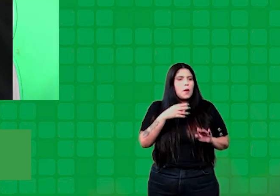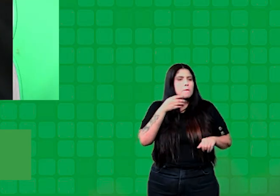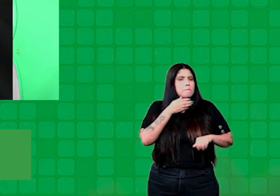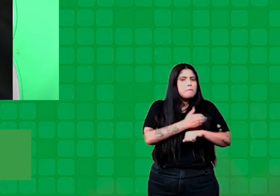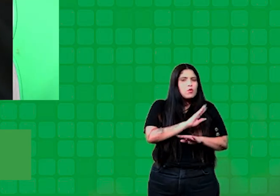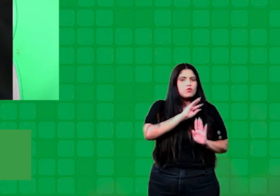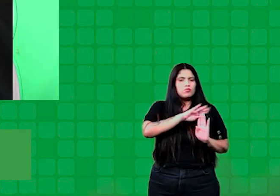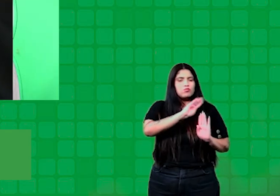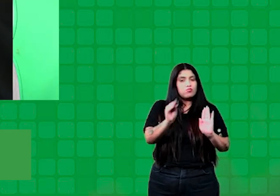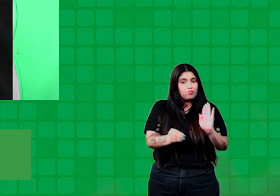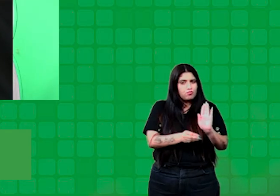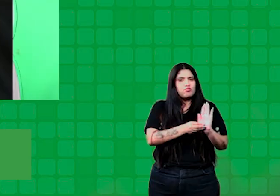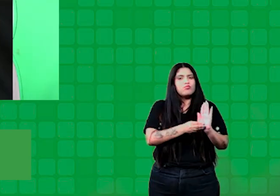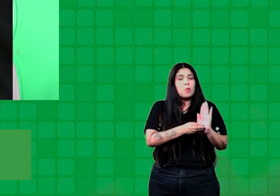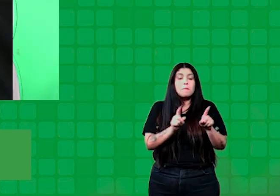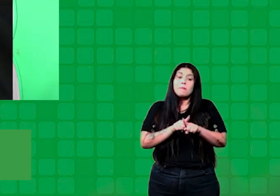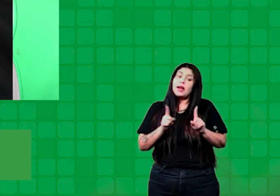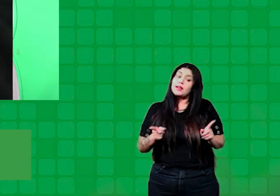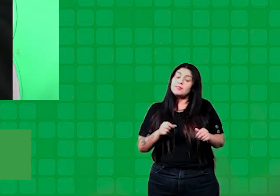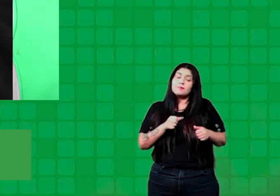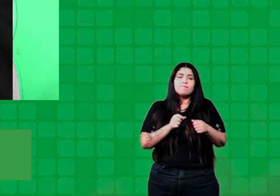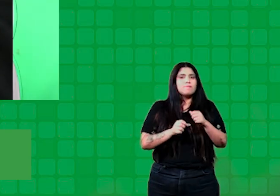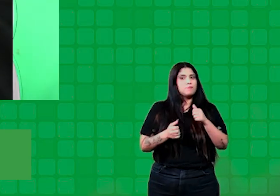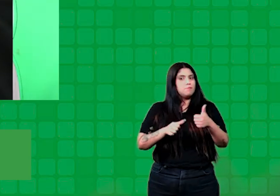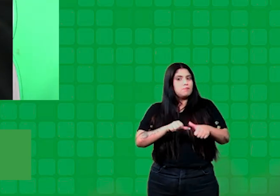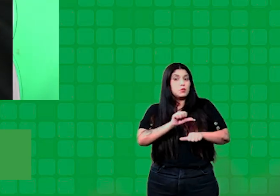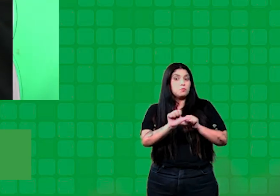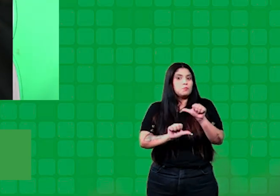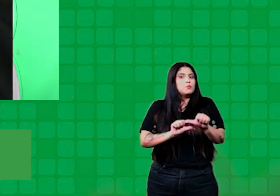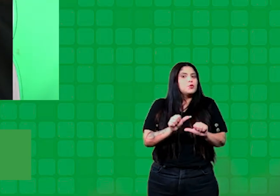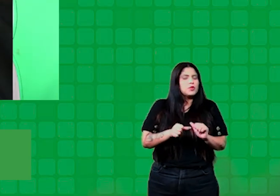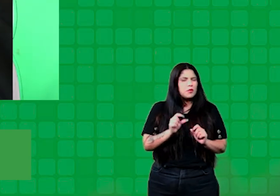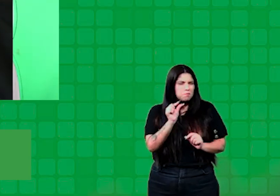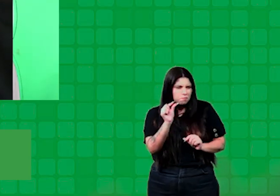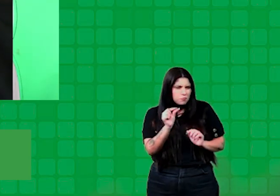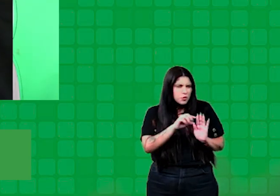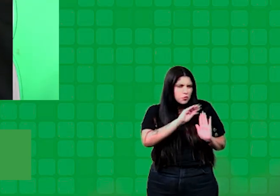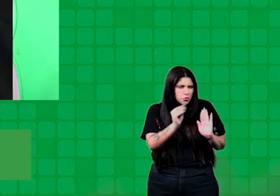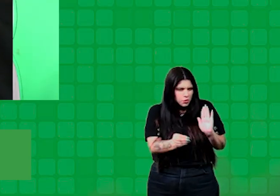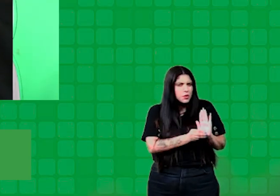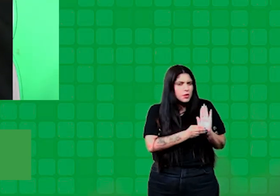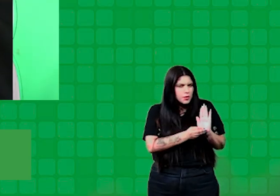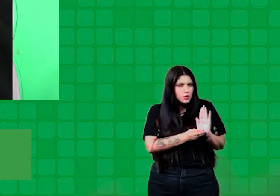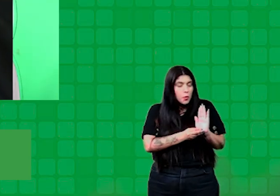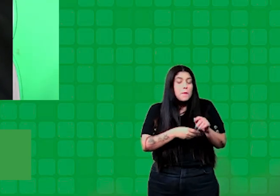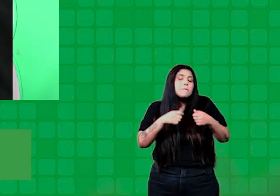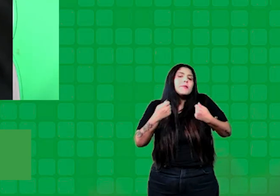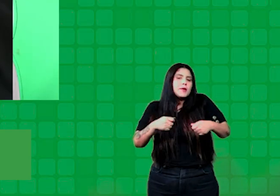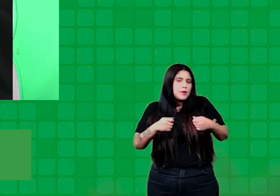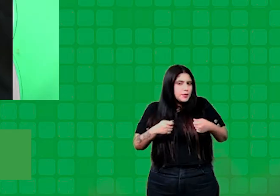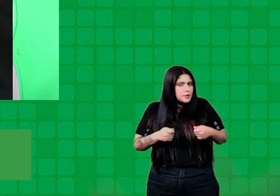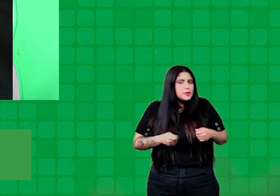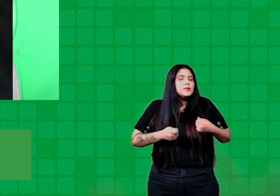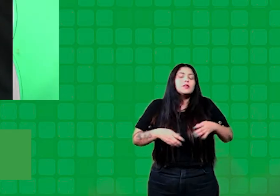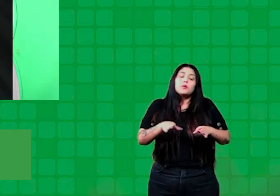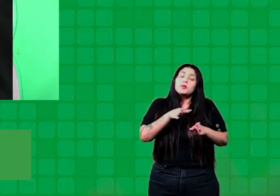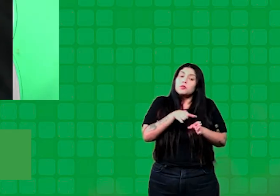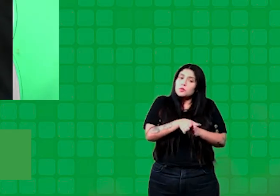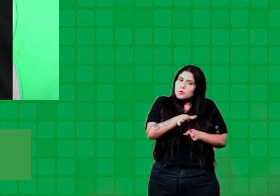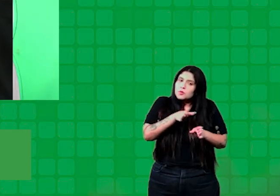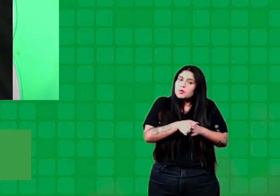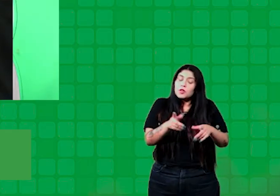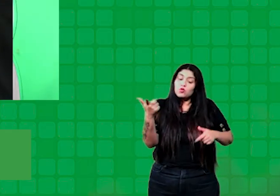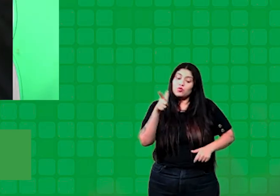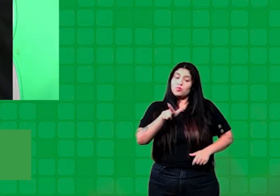alguma coisa no anexo, tem que passar novamente pelo Conselho Superior, porque ele é citado na resolução. Eu acho que tem que deixar isso também